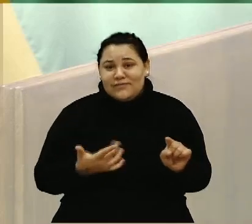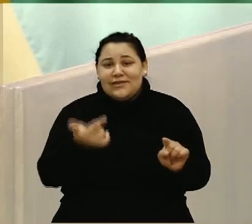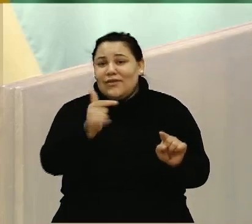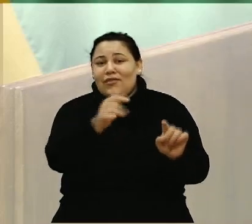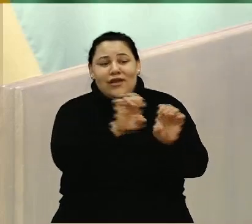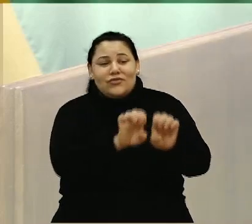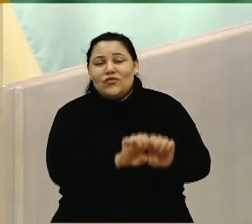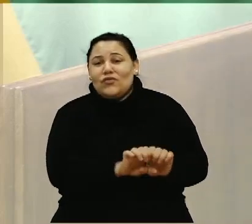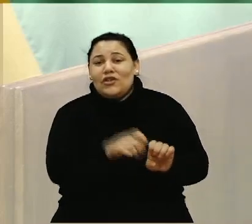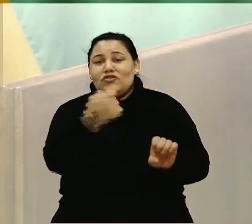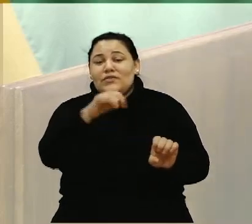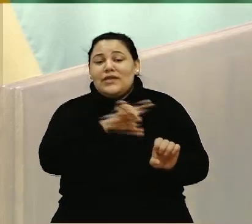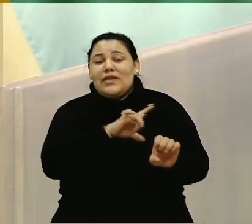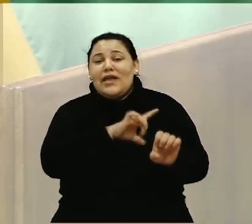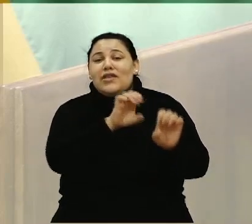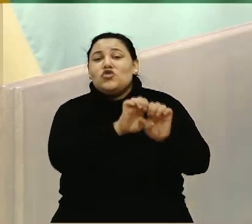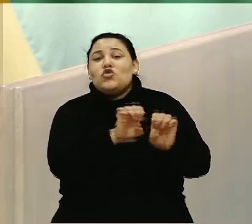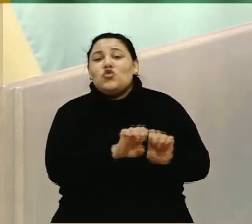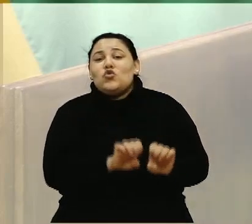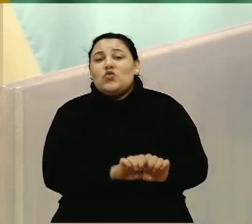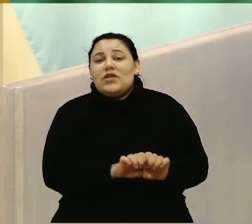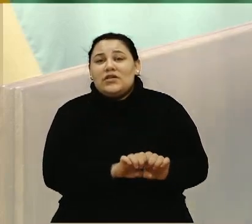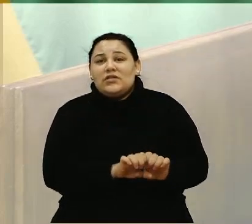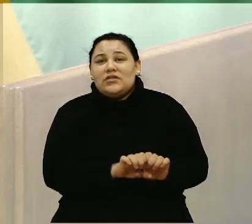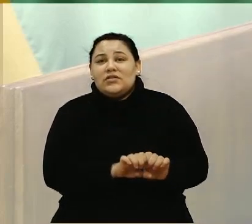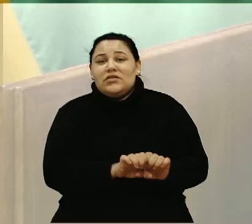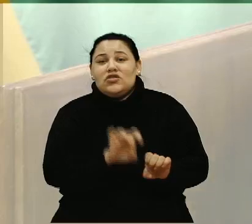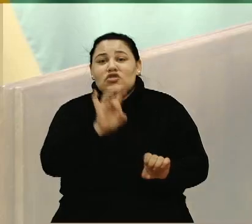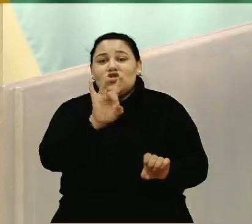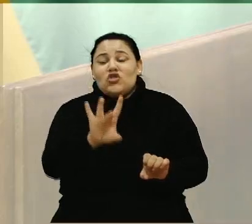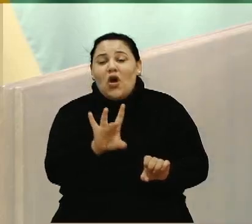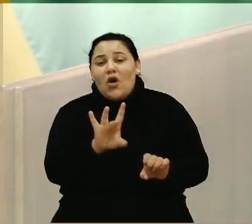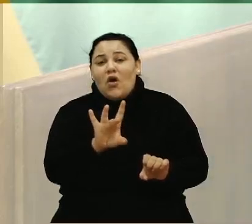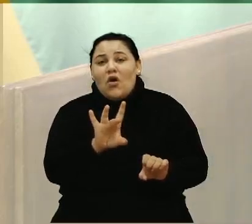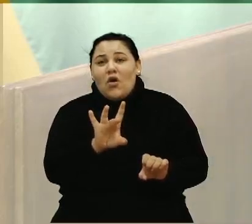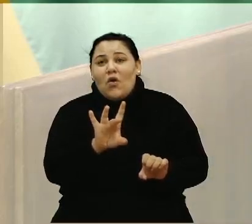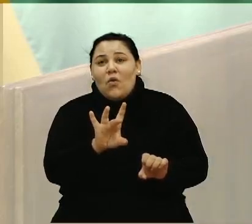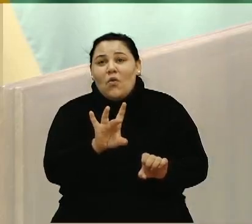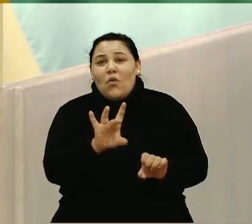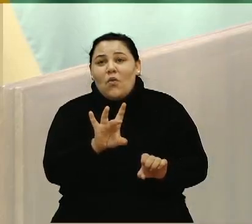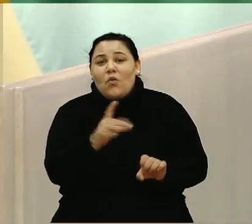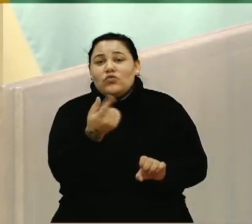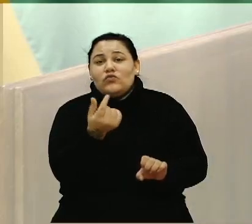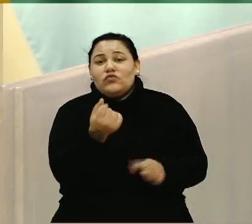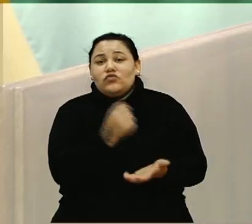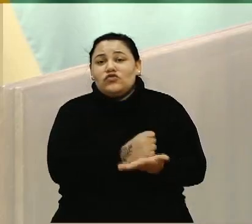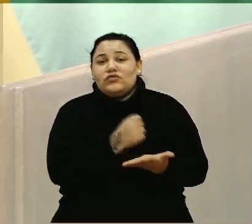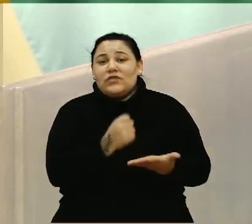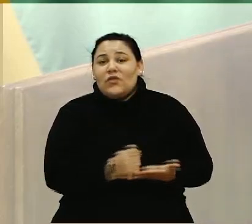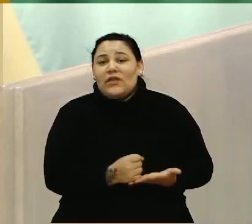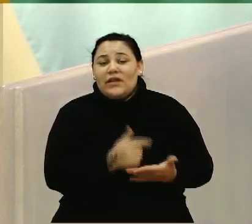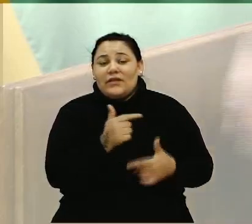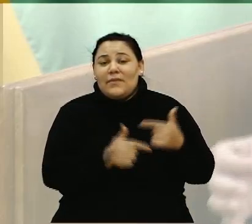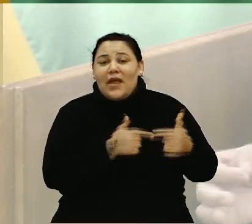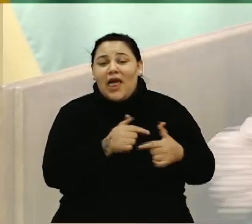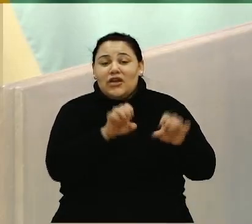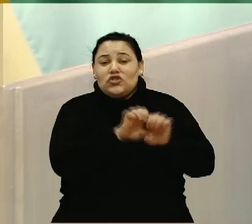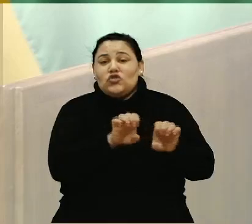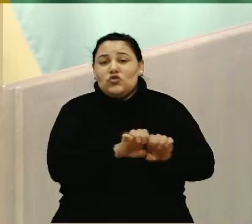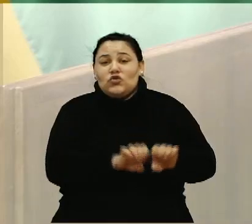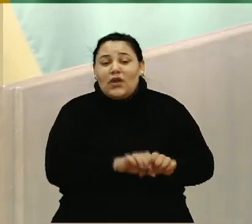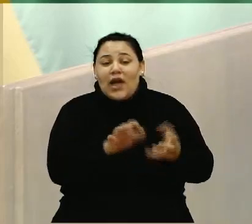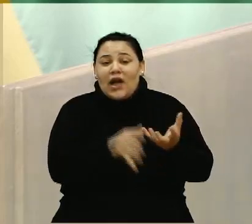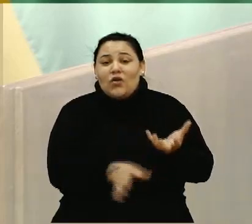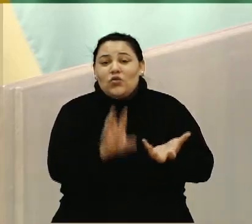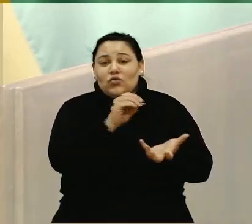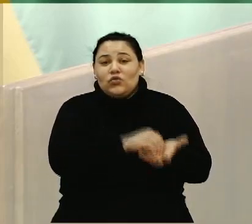nós precisamos de estrutura, só com pila, com dinheiro, contratando. Estrutura que a Codeca dê,